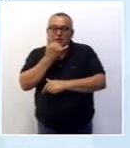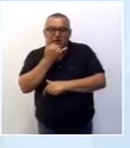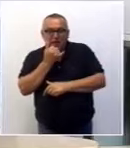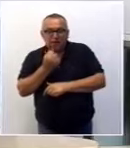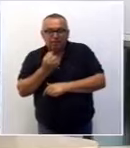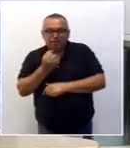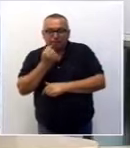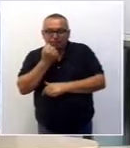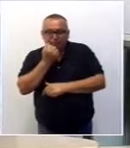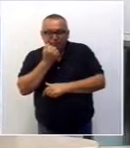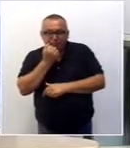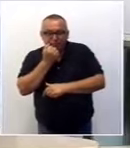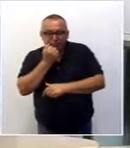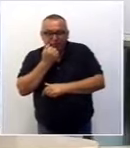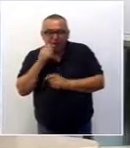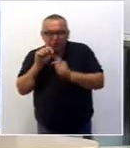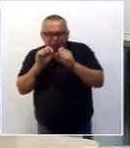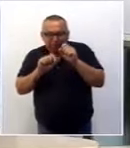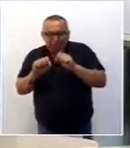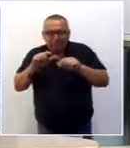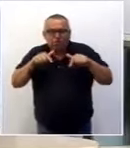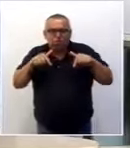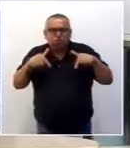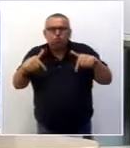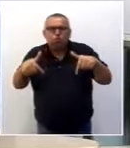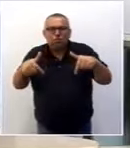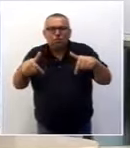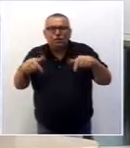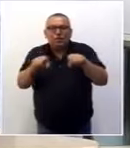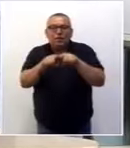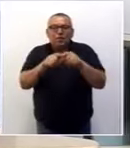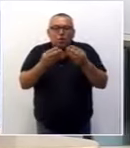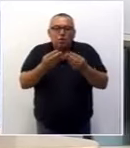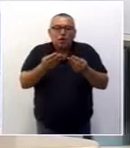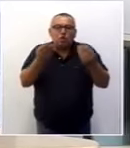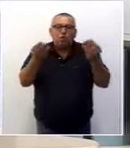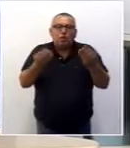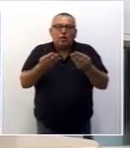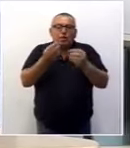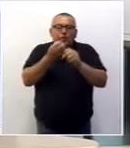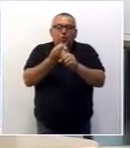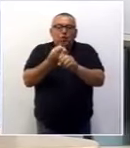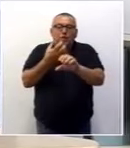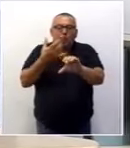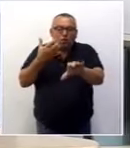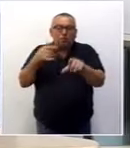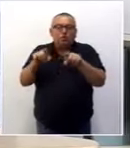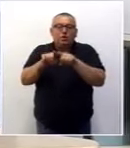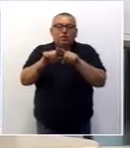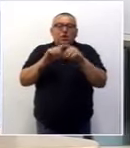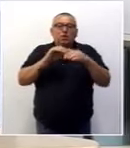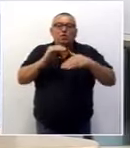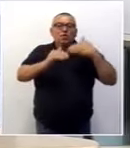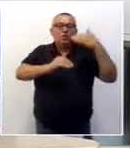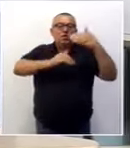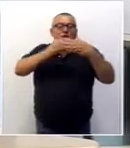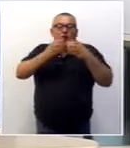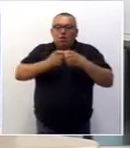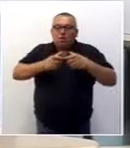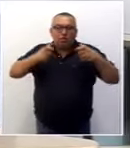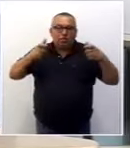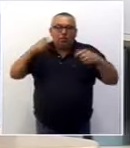que serve para fazer a guerra, né? A questão do sensoriamento remoto, ele tem um desenvolvimento muito grande nos